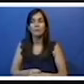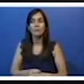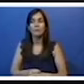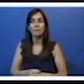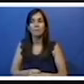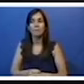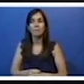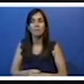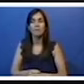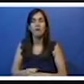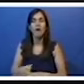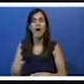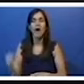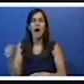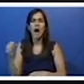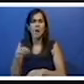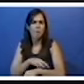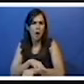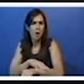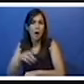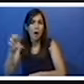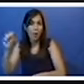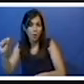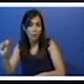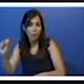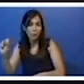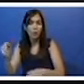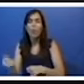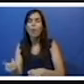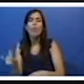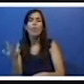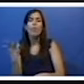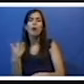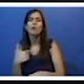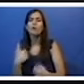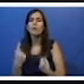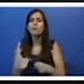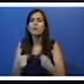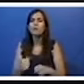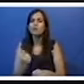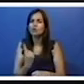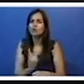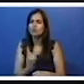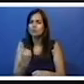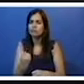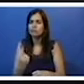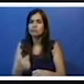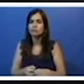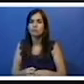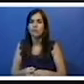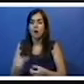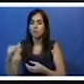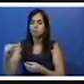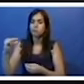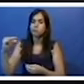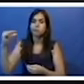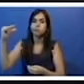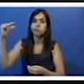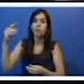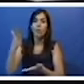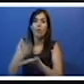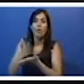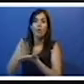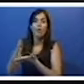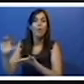centímetro a marrom oito então eu preciso dividir a minha Barrinha Marrom em